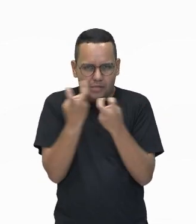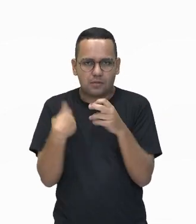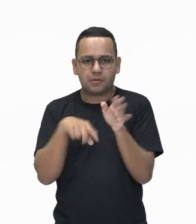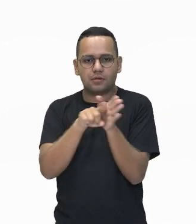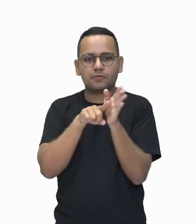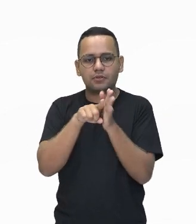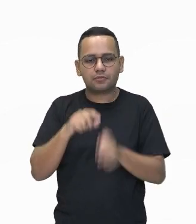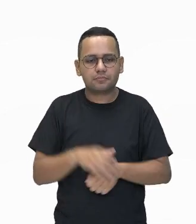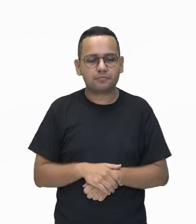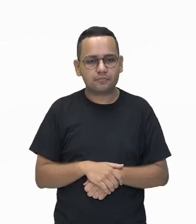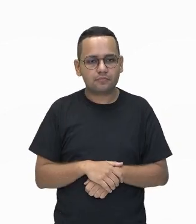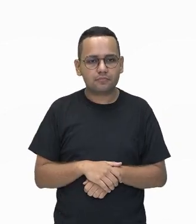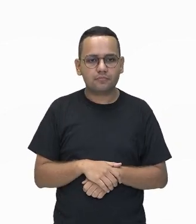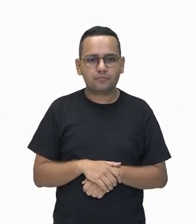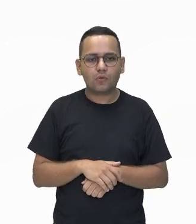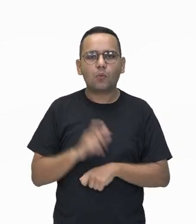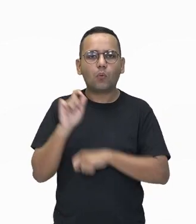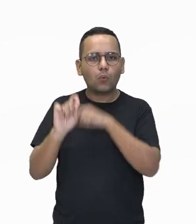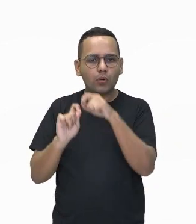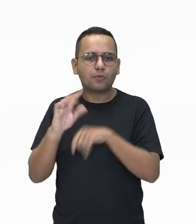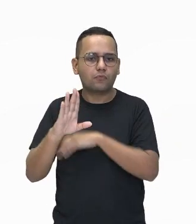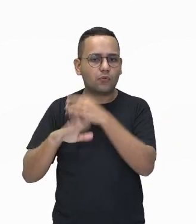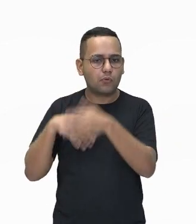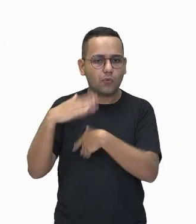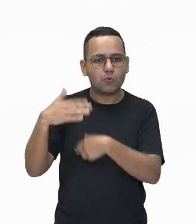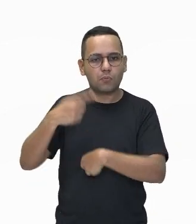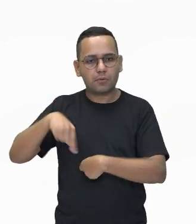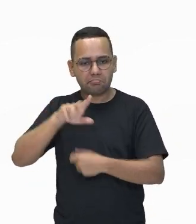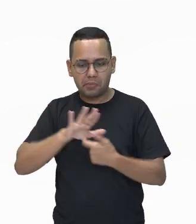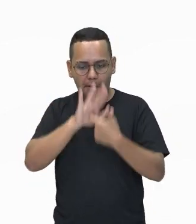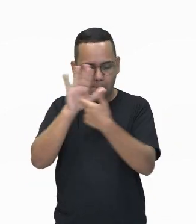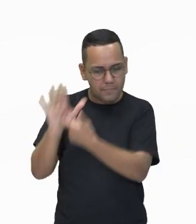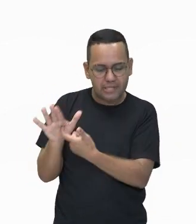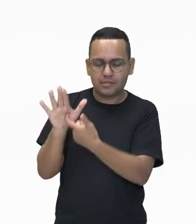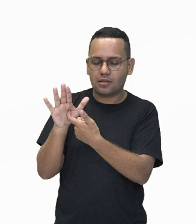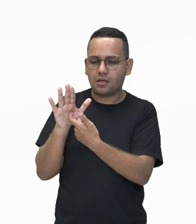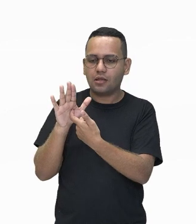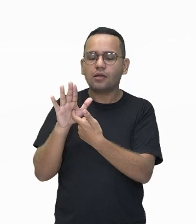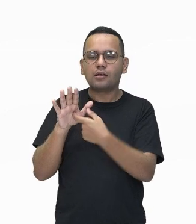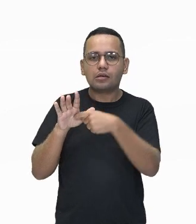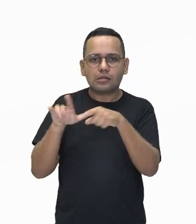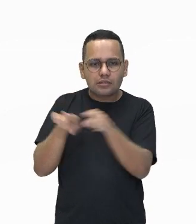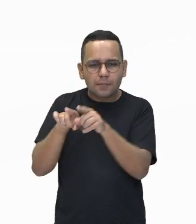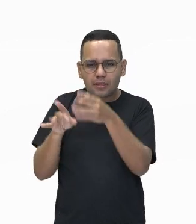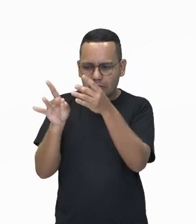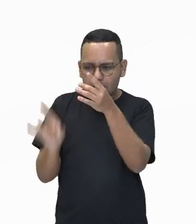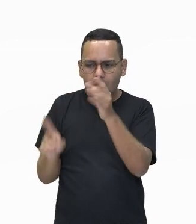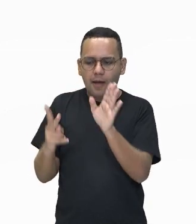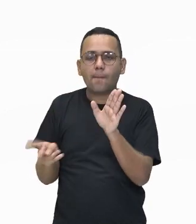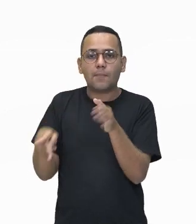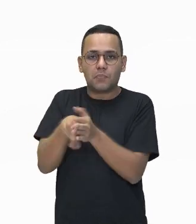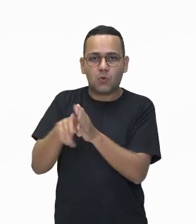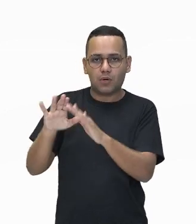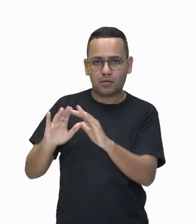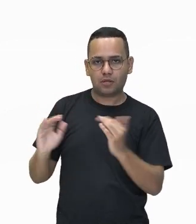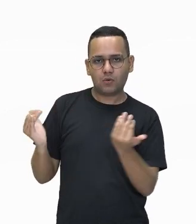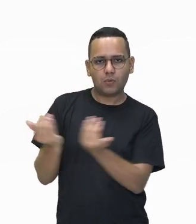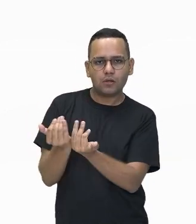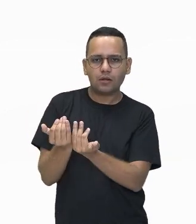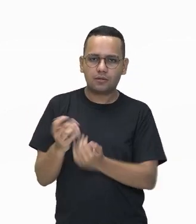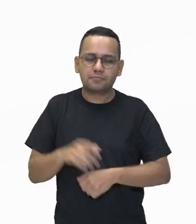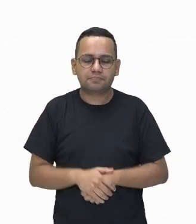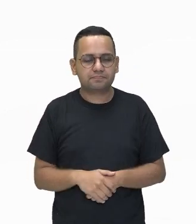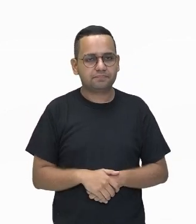que construir para apresentar, para desenvolver na comunidade. Olha